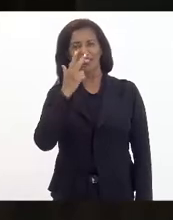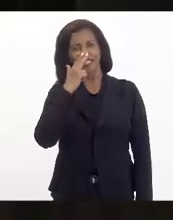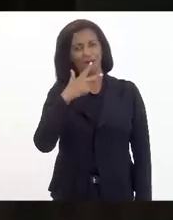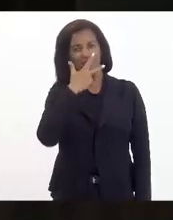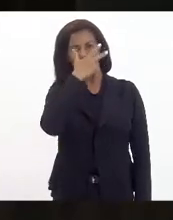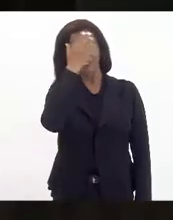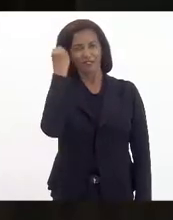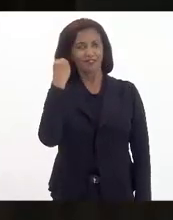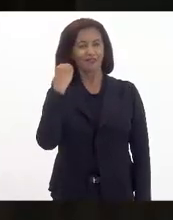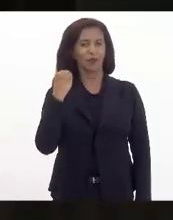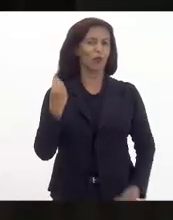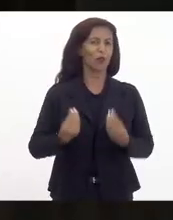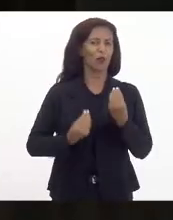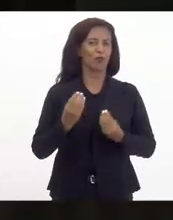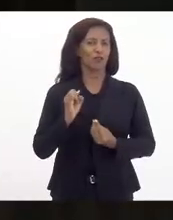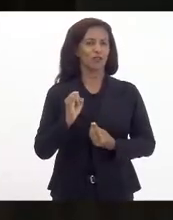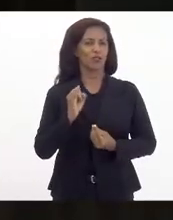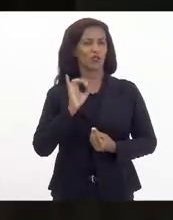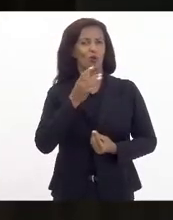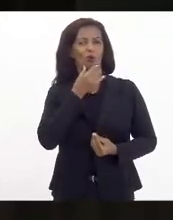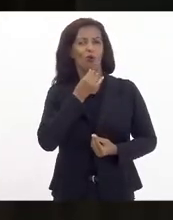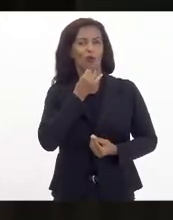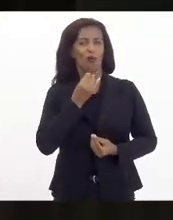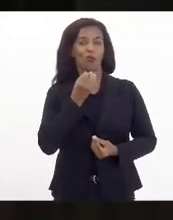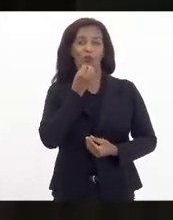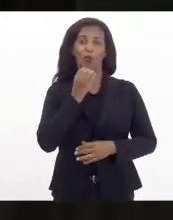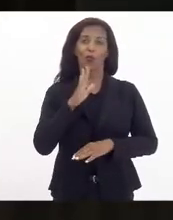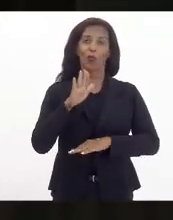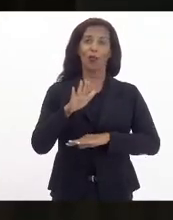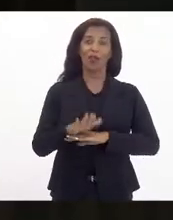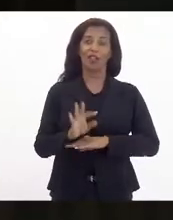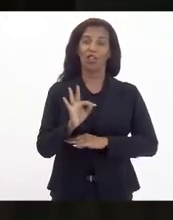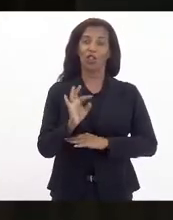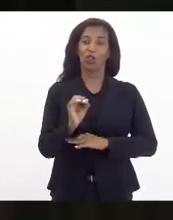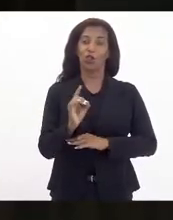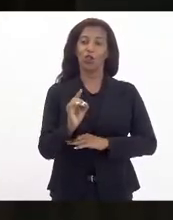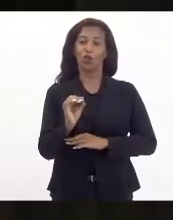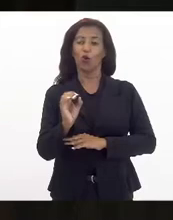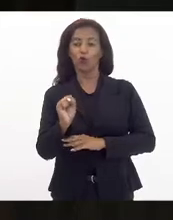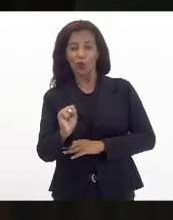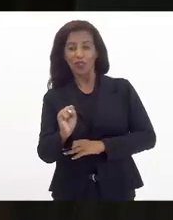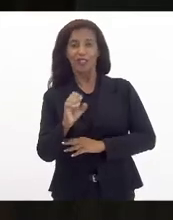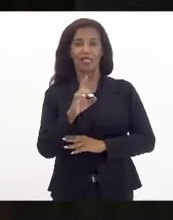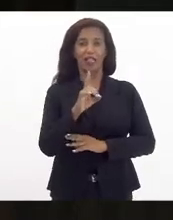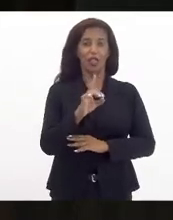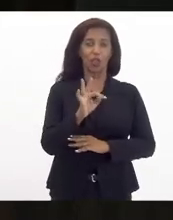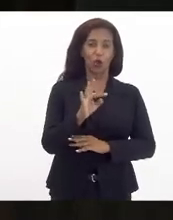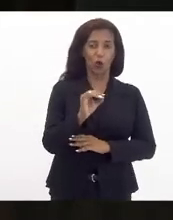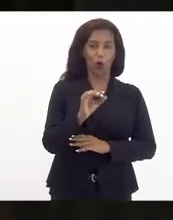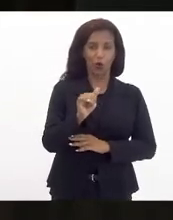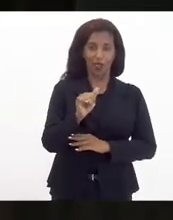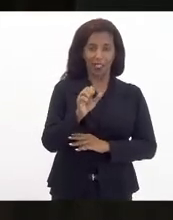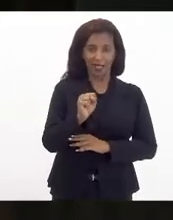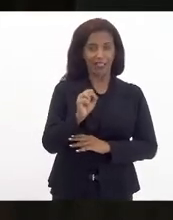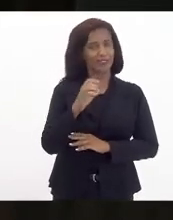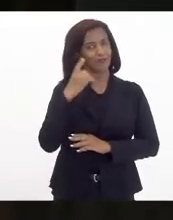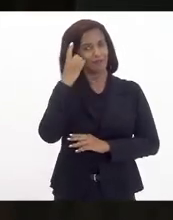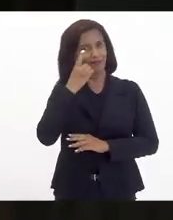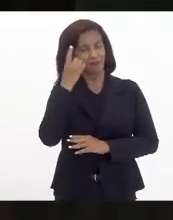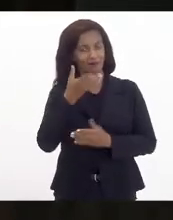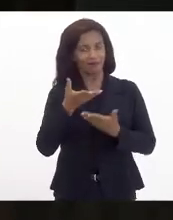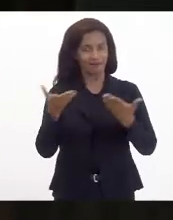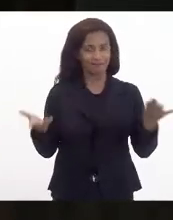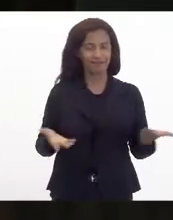passar batido como só tivesse os homens então boa tarde a todos e todas deputada Martha Rocha deputada é